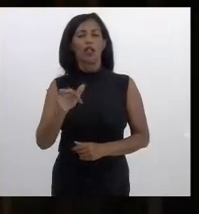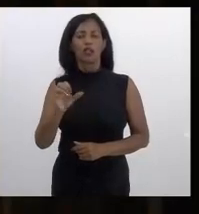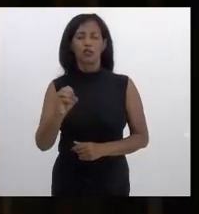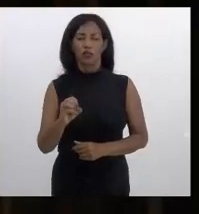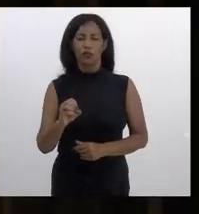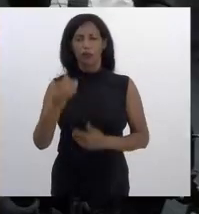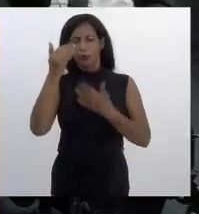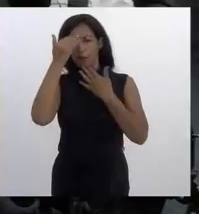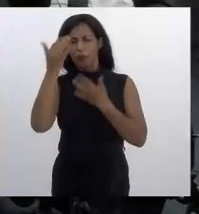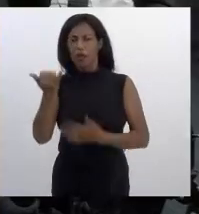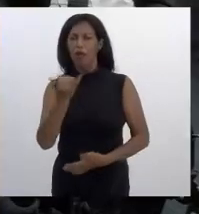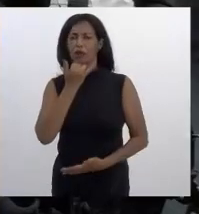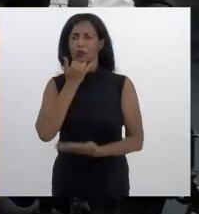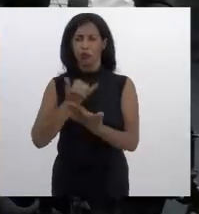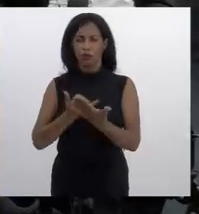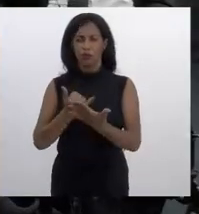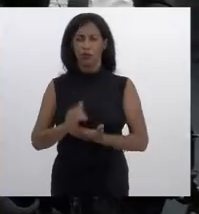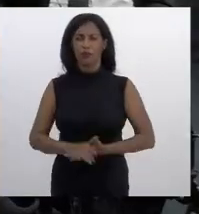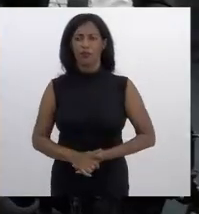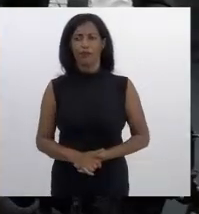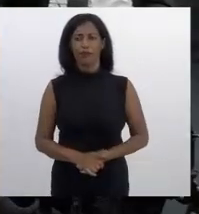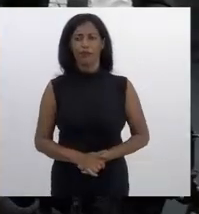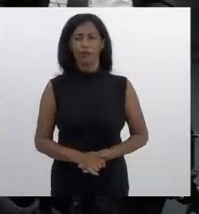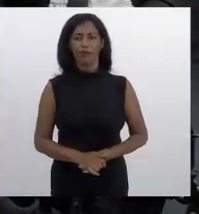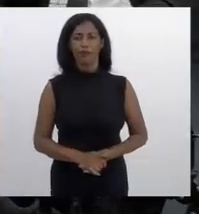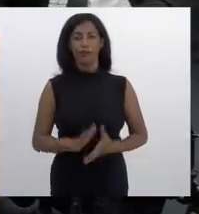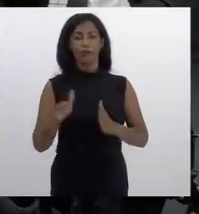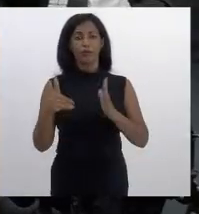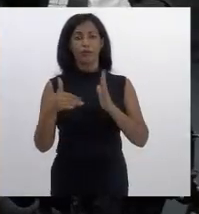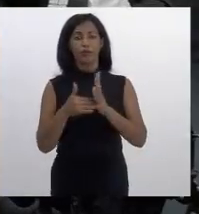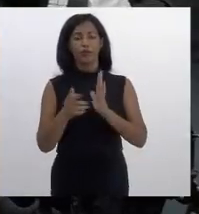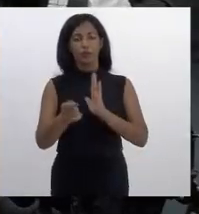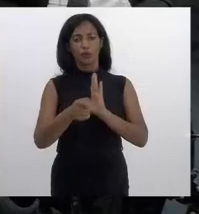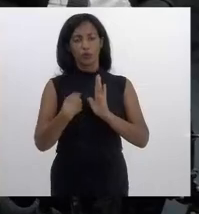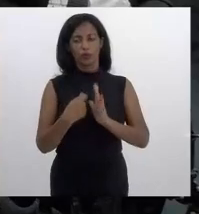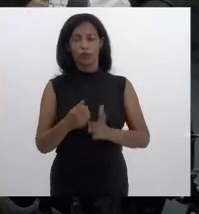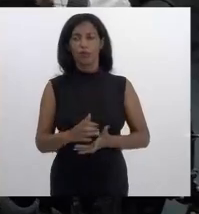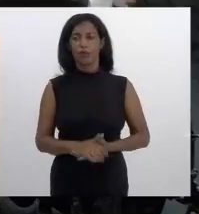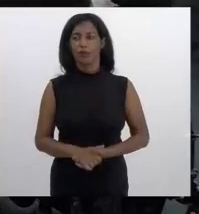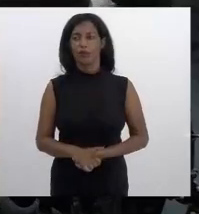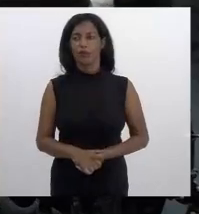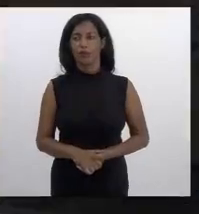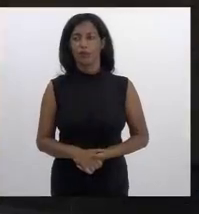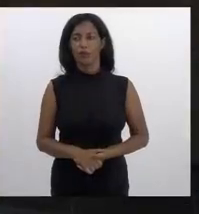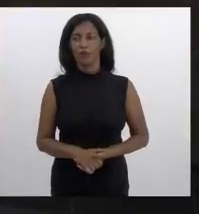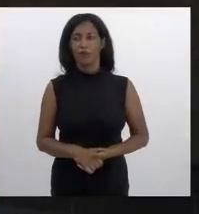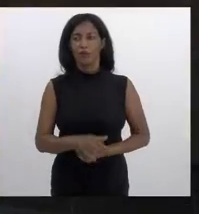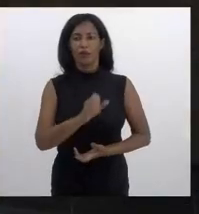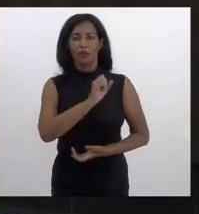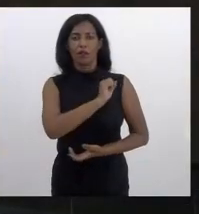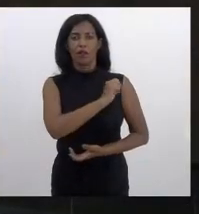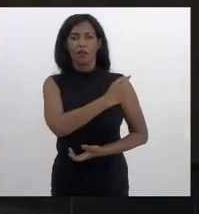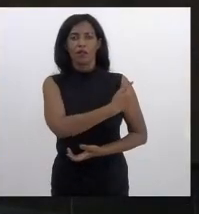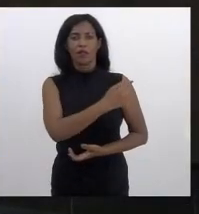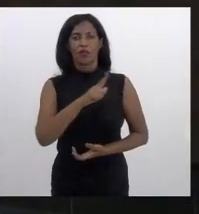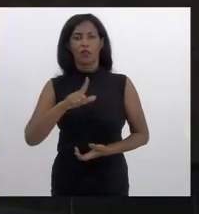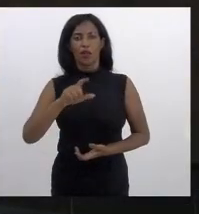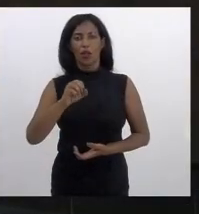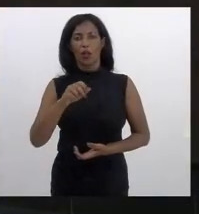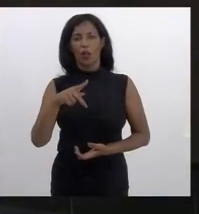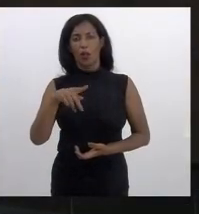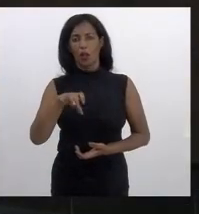desculpa Matheus imagina Muito obrigado de mente mil último escrito O sargento Lopes